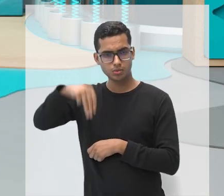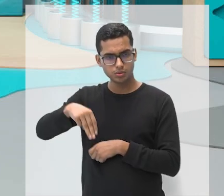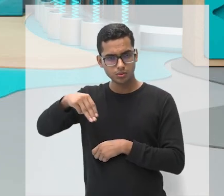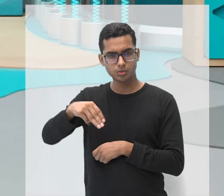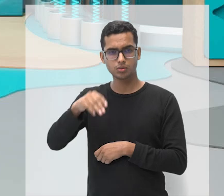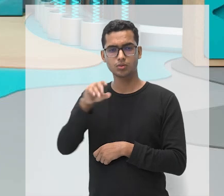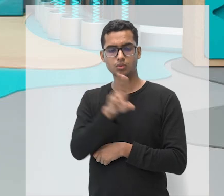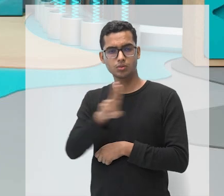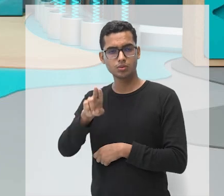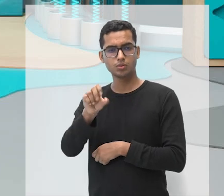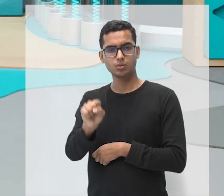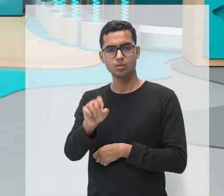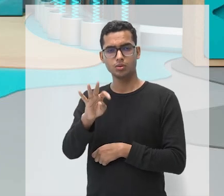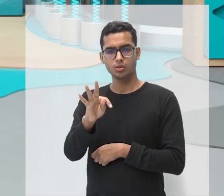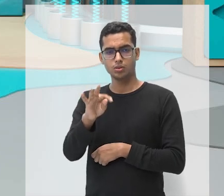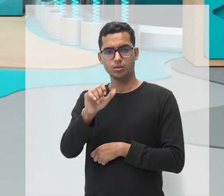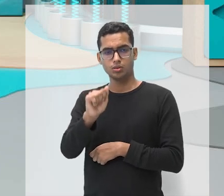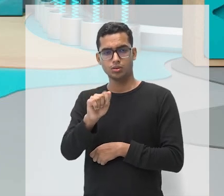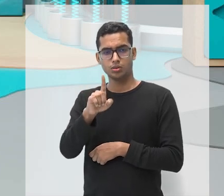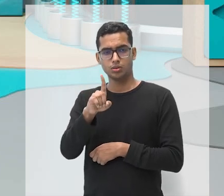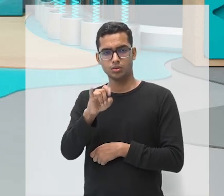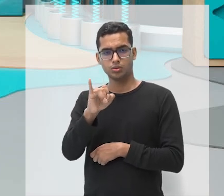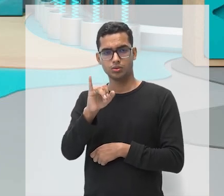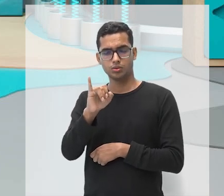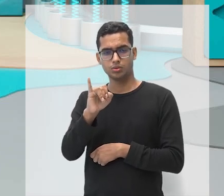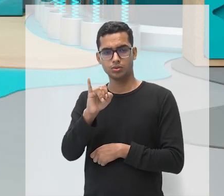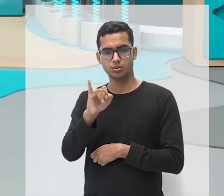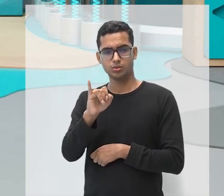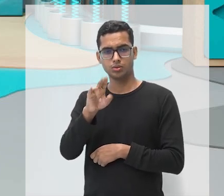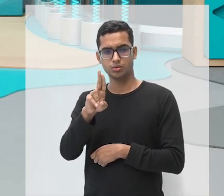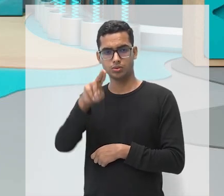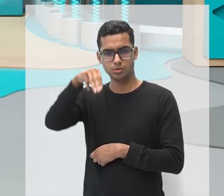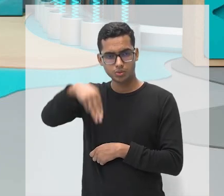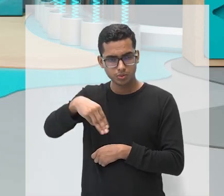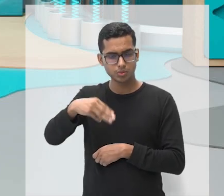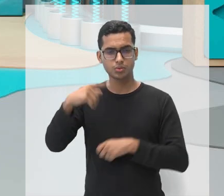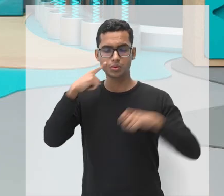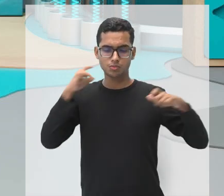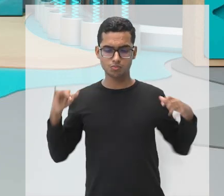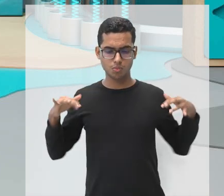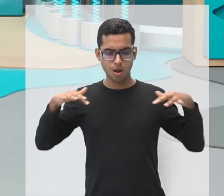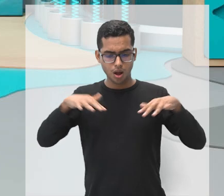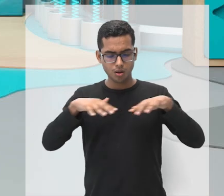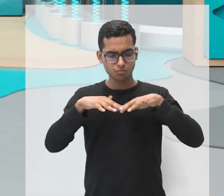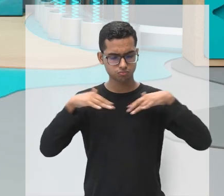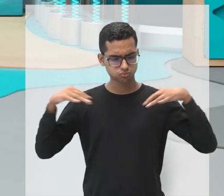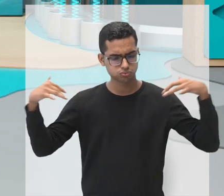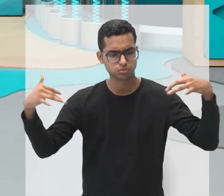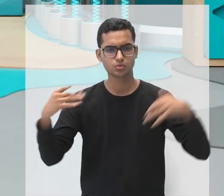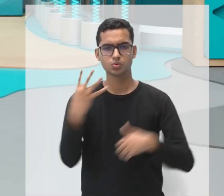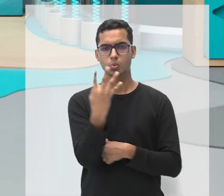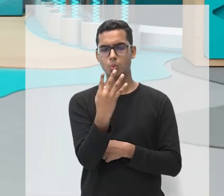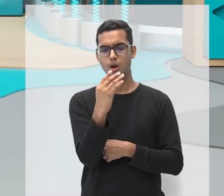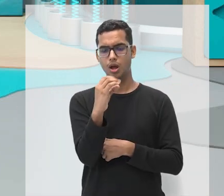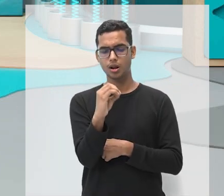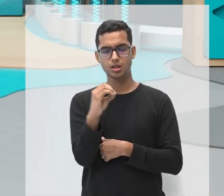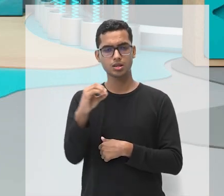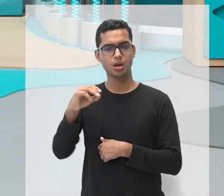ela reunia ali cerca de 40 mil pessoas assistindo, prestigiando esse evento,